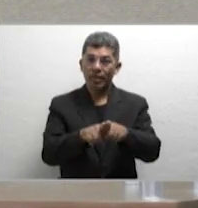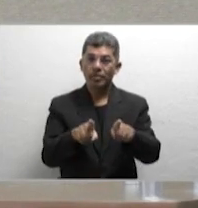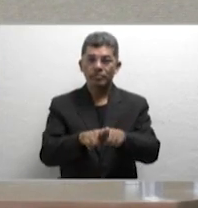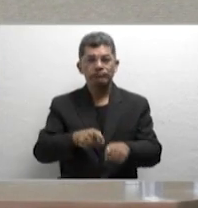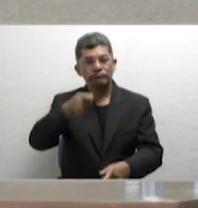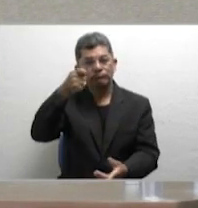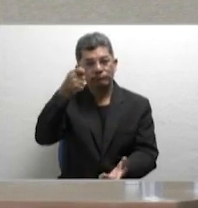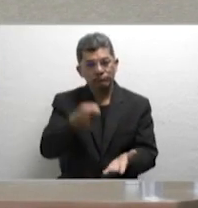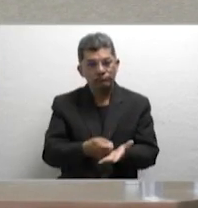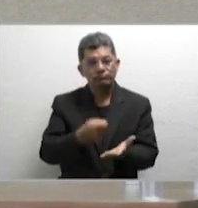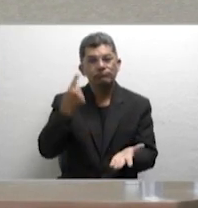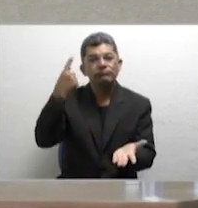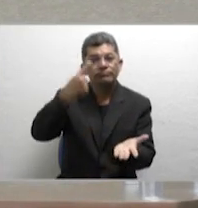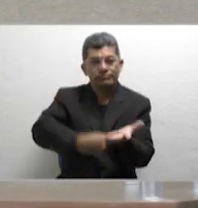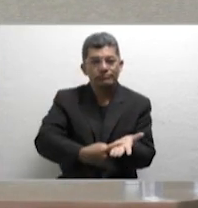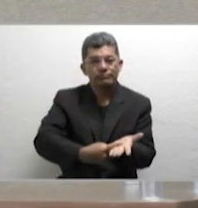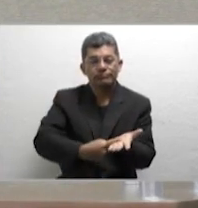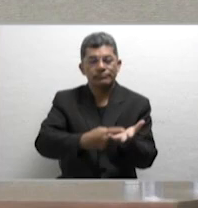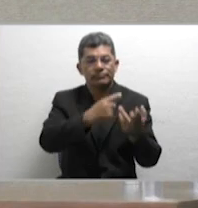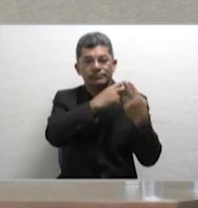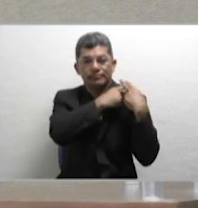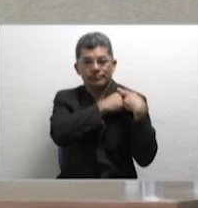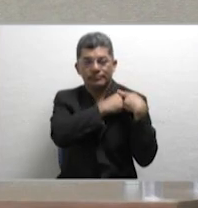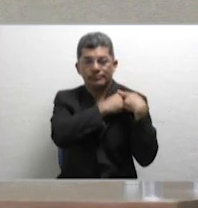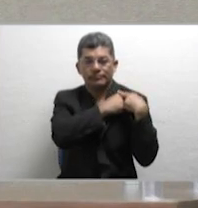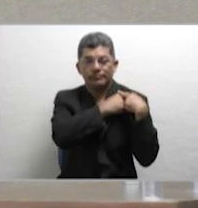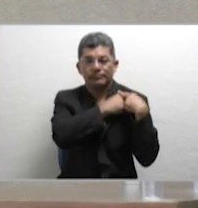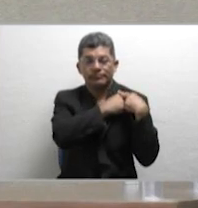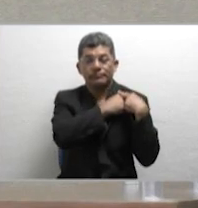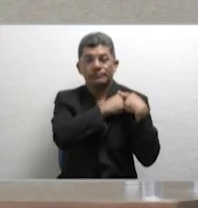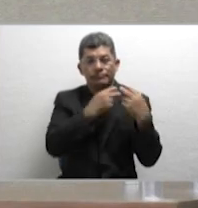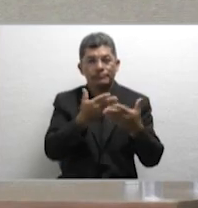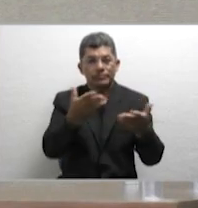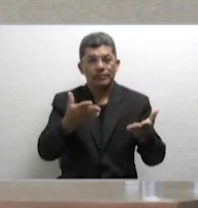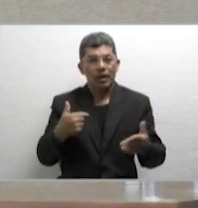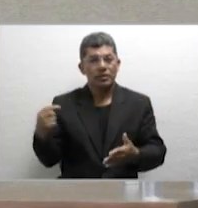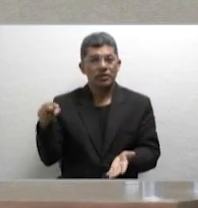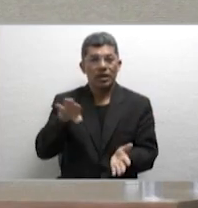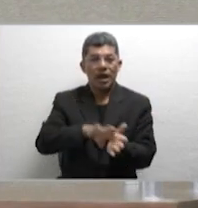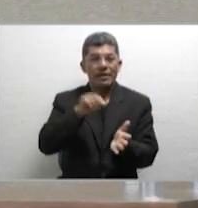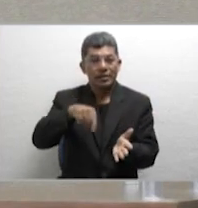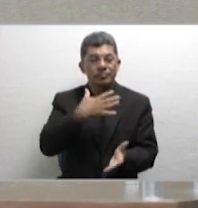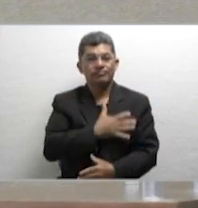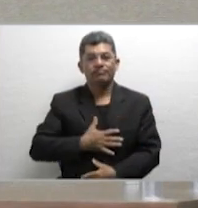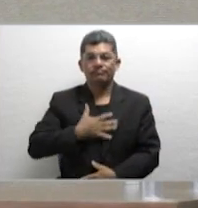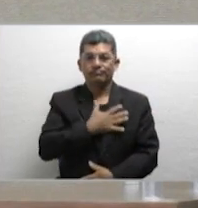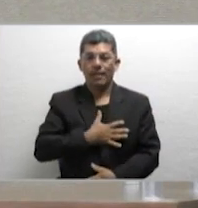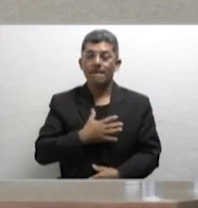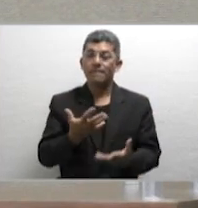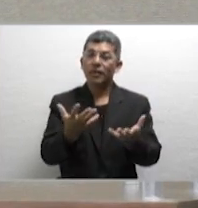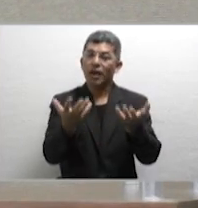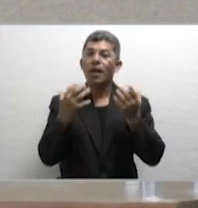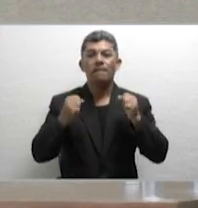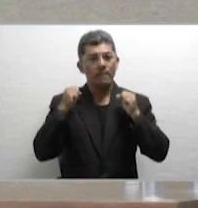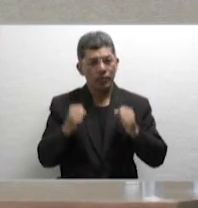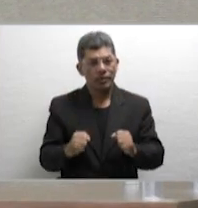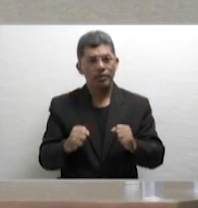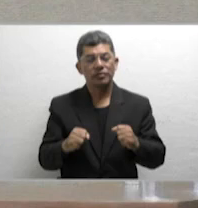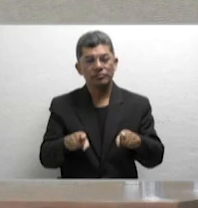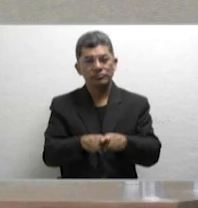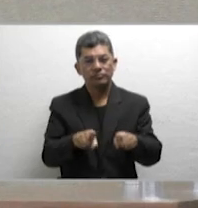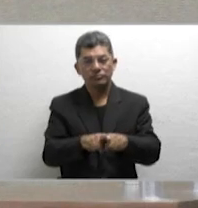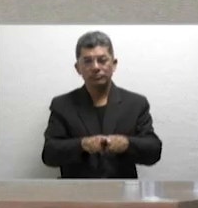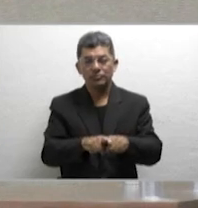reafirmo o compromisso de que estar aqui é uma honra e quero poder honrar